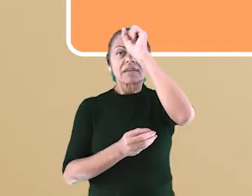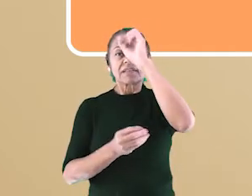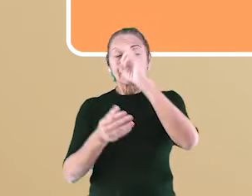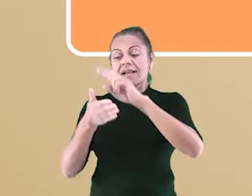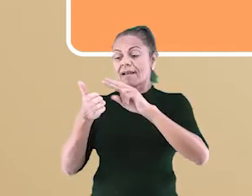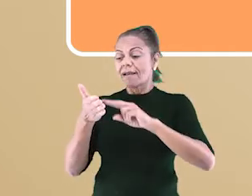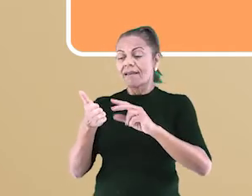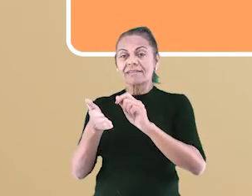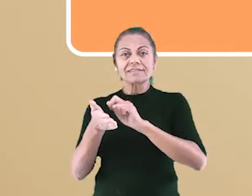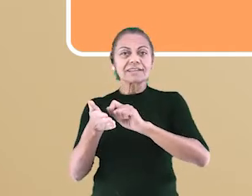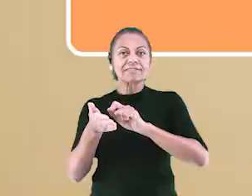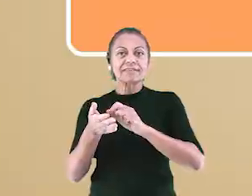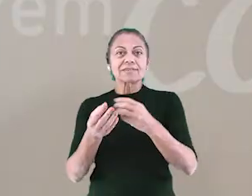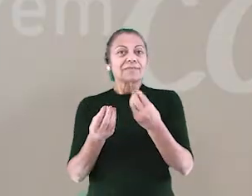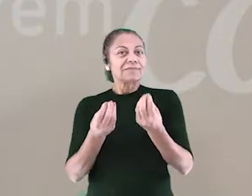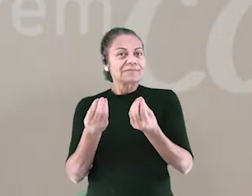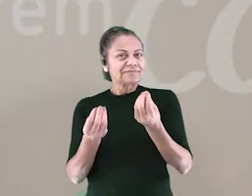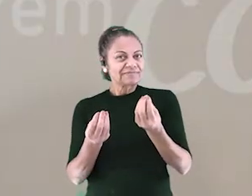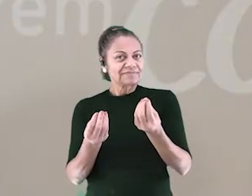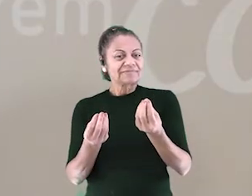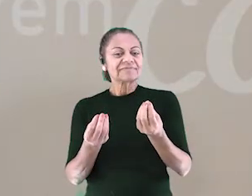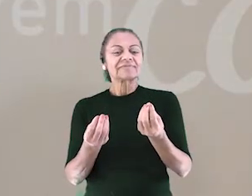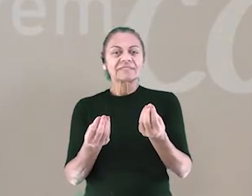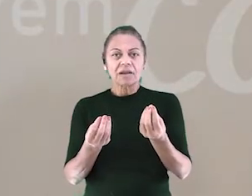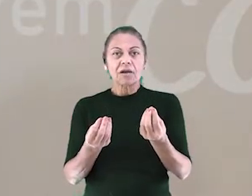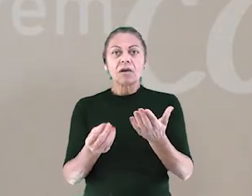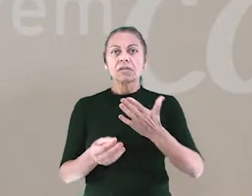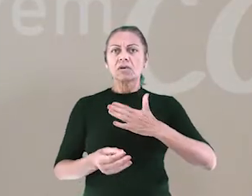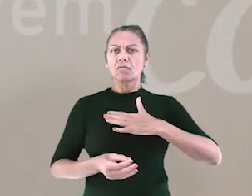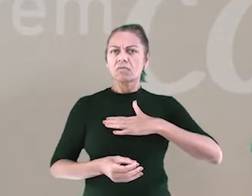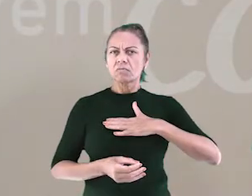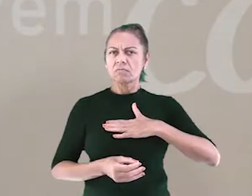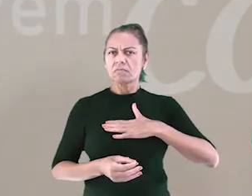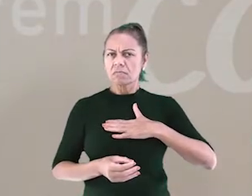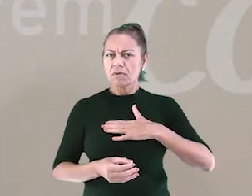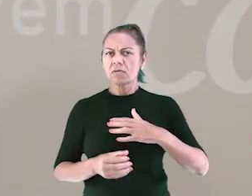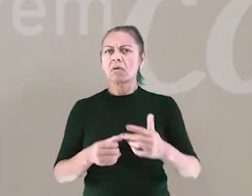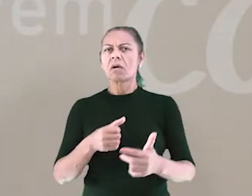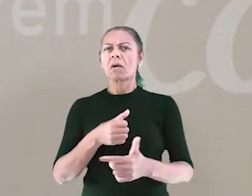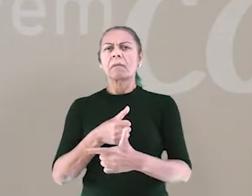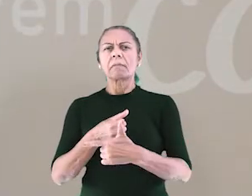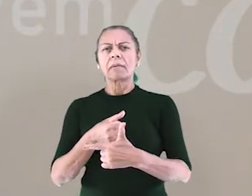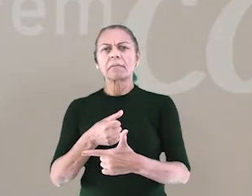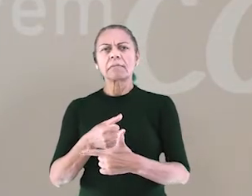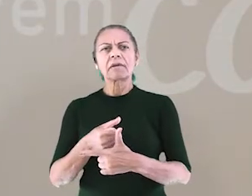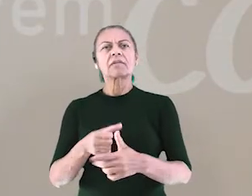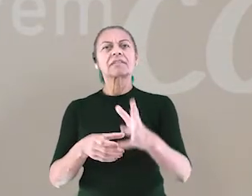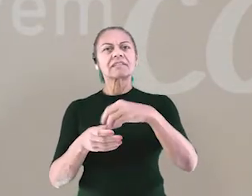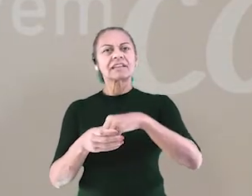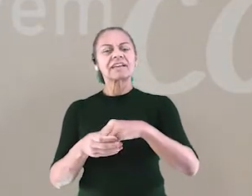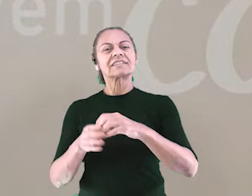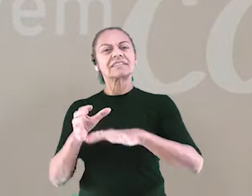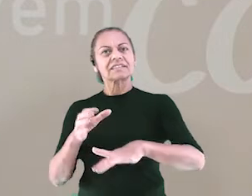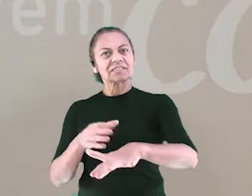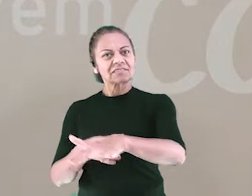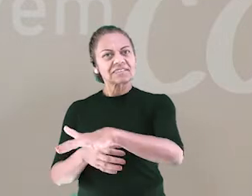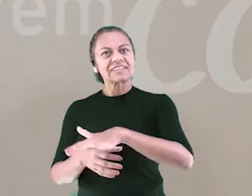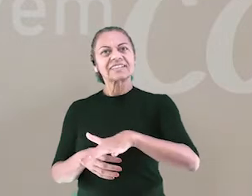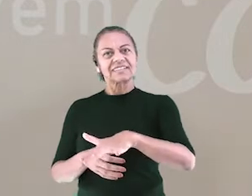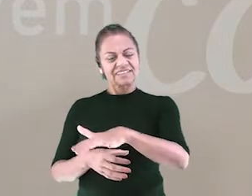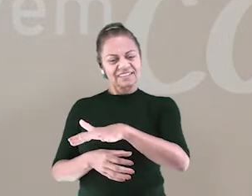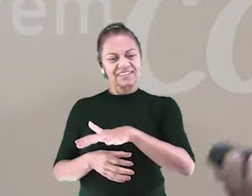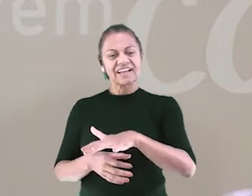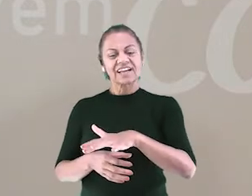ler nem escrever, por exemplo. Isso quer dizer que o meu papel na comunidade é levar conhecimento para as